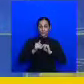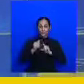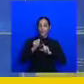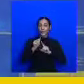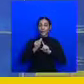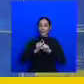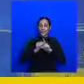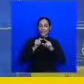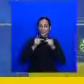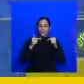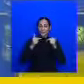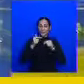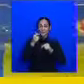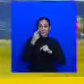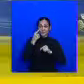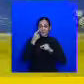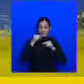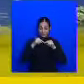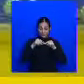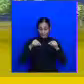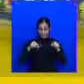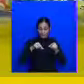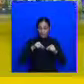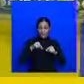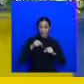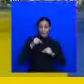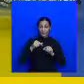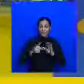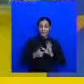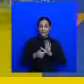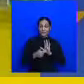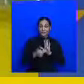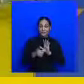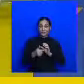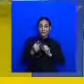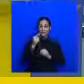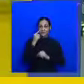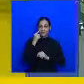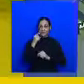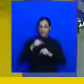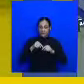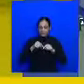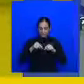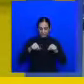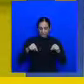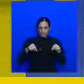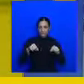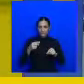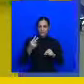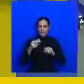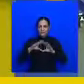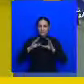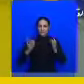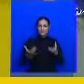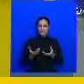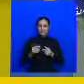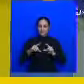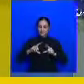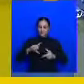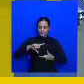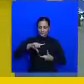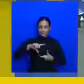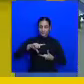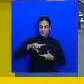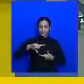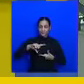é o mês da sorte. Vamos confirmar as dezenas sorteadas, a nossa câmera mostrando aí. Os dois globos, né, o suporte abaixo dos